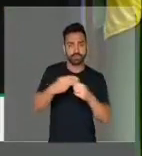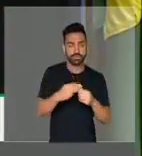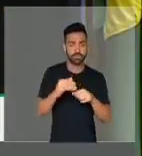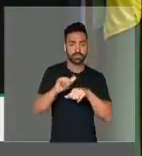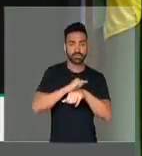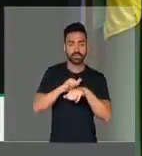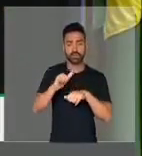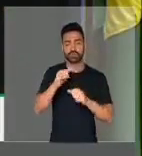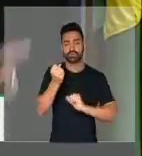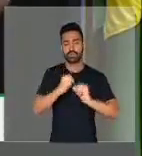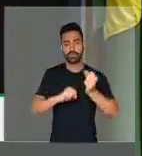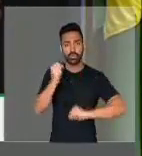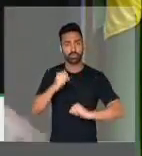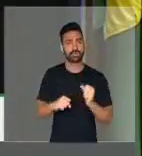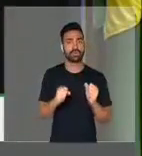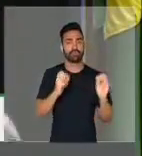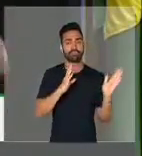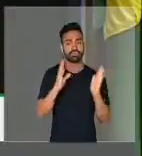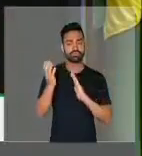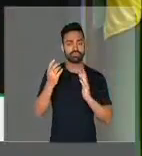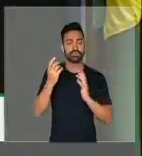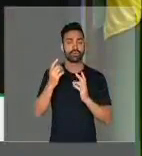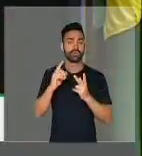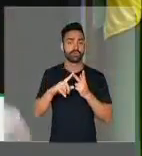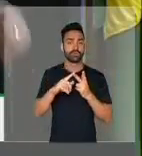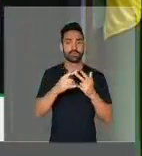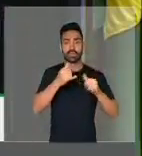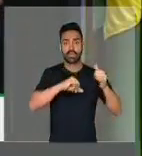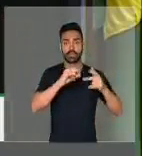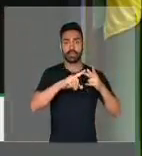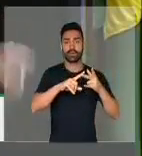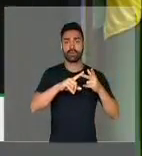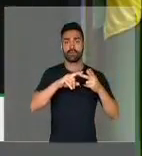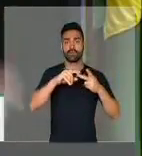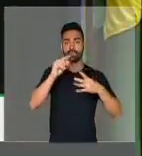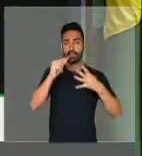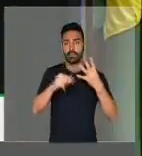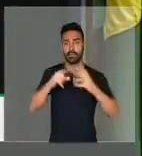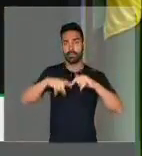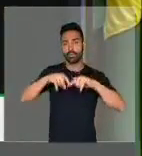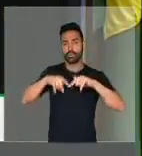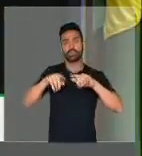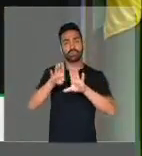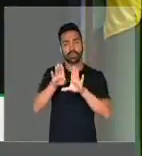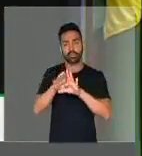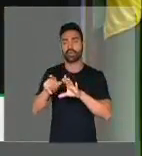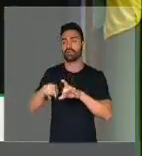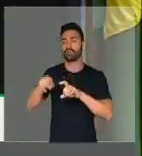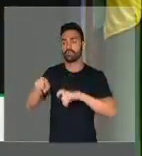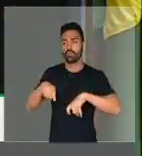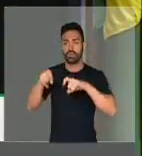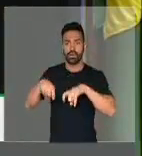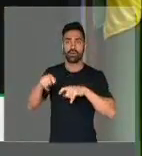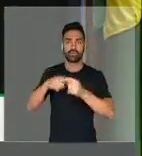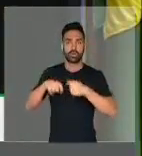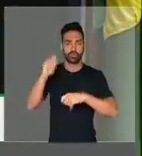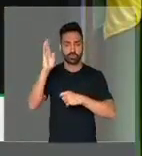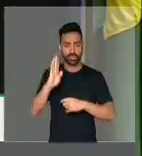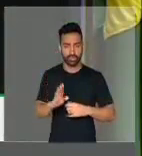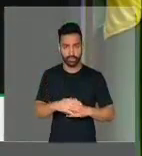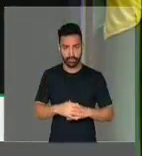da indústria de produção, não só química, como seus derivados, como fertilizantes, como também do agronegócio brasileiro. Por